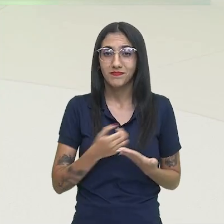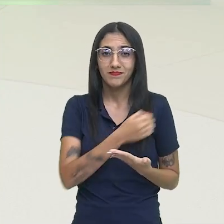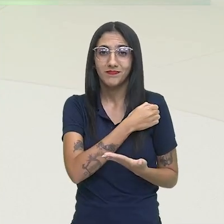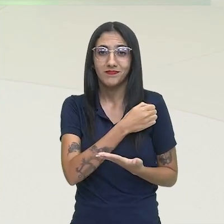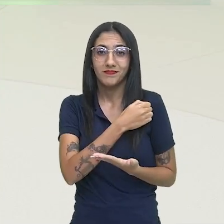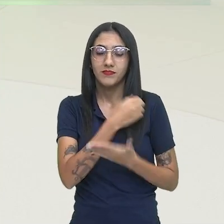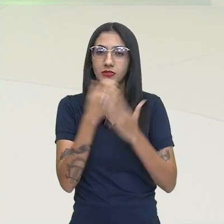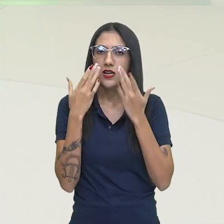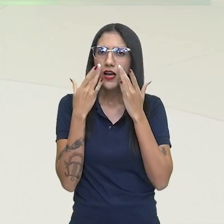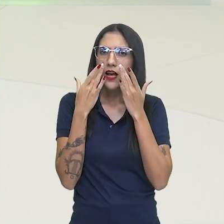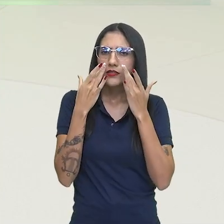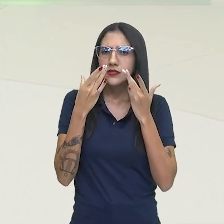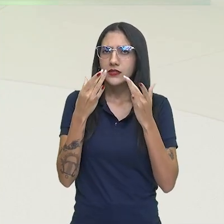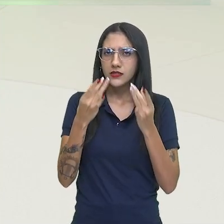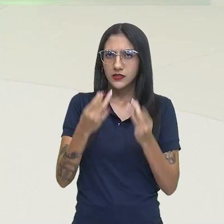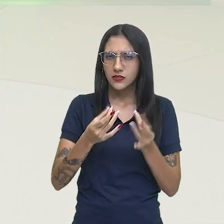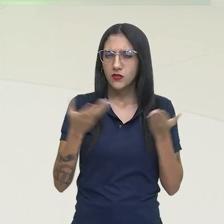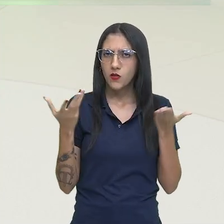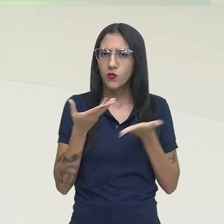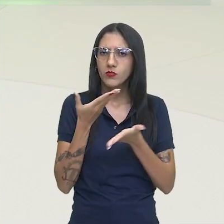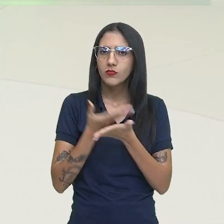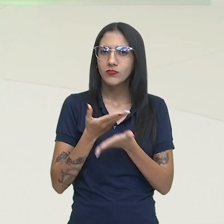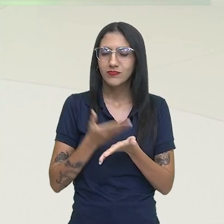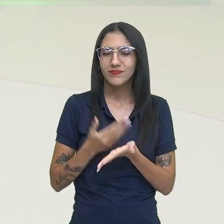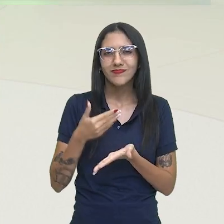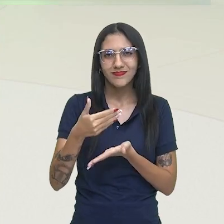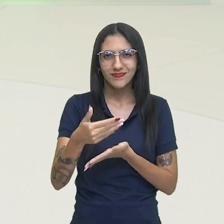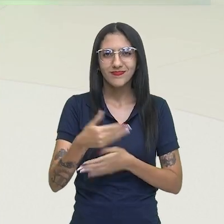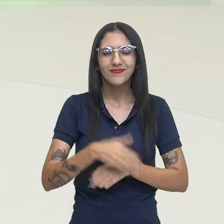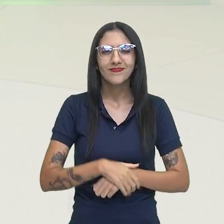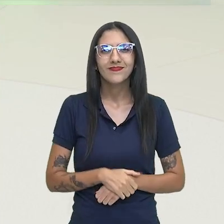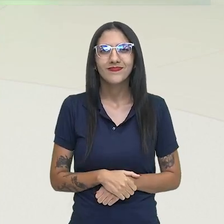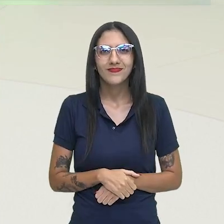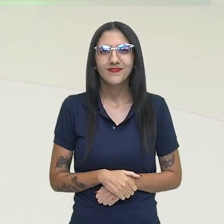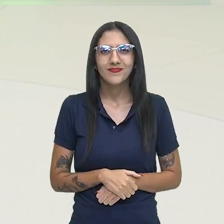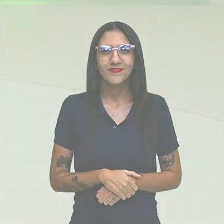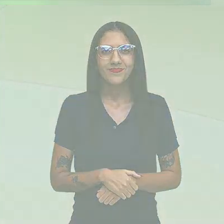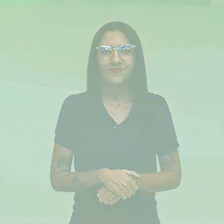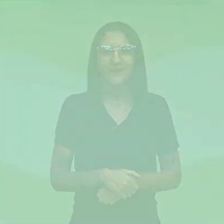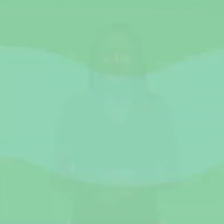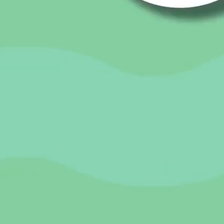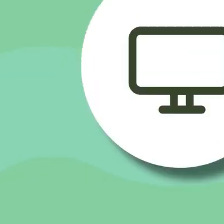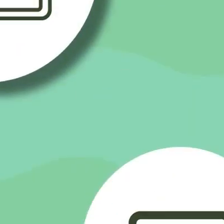fiquem preparados com seu caderno e caneta na mão e vamos para a nossa aula.